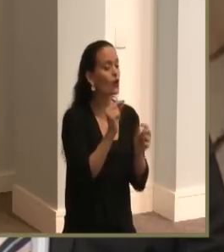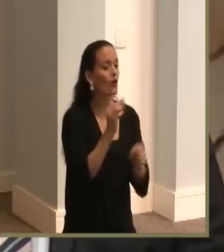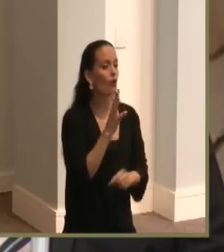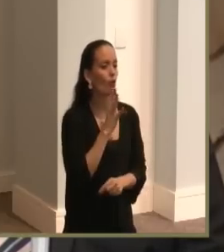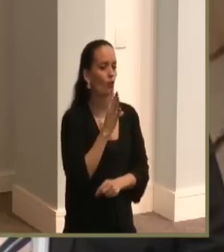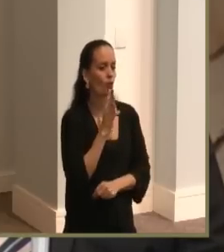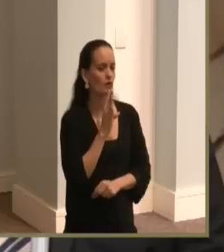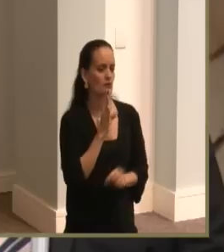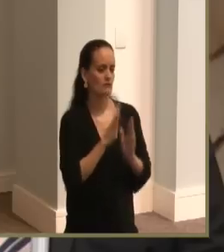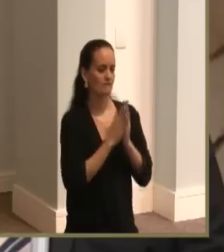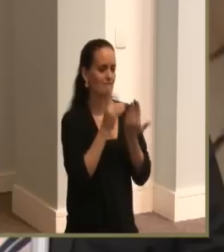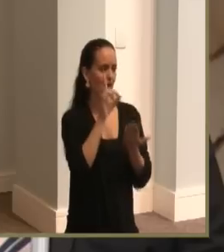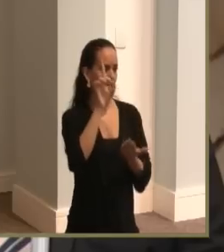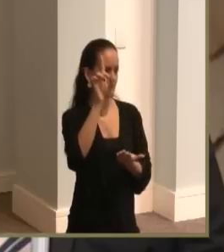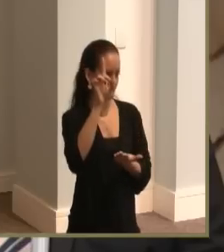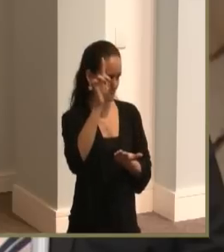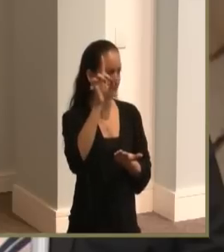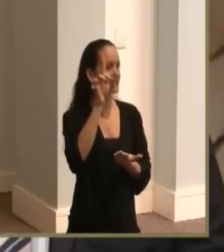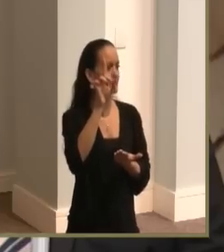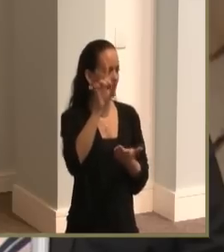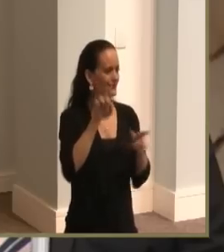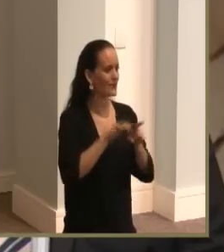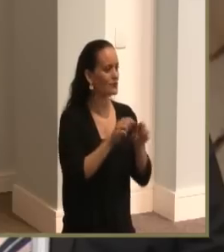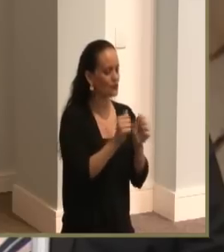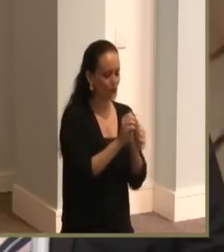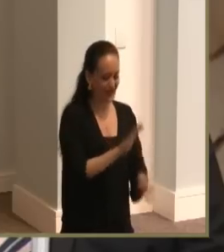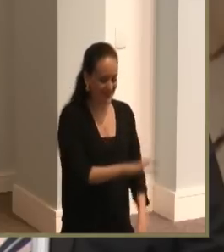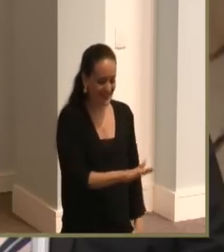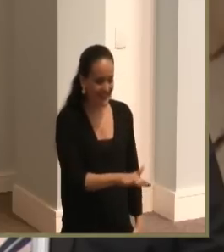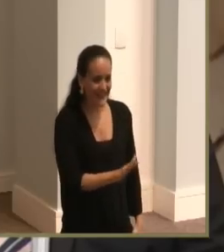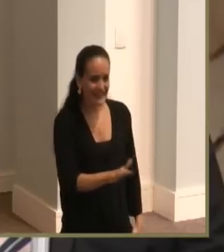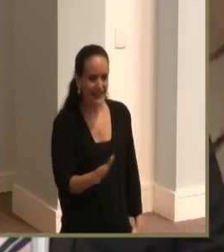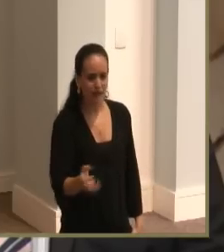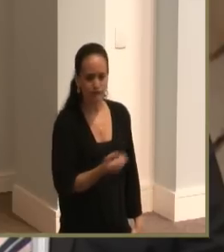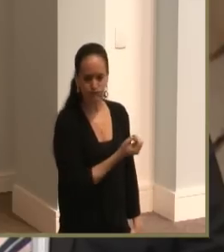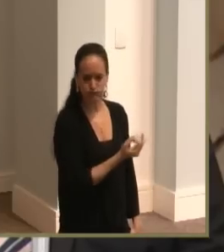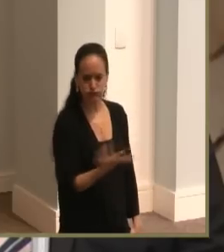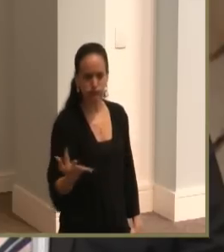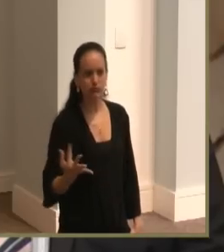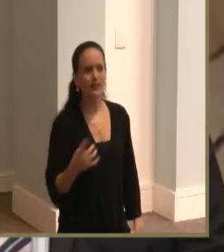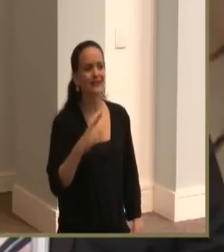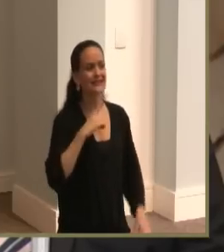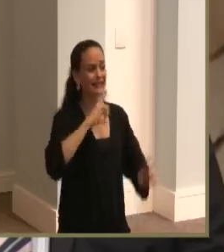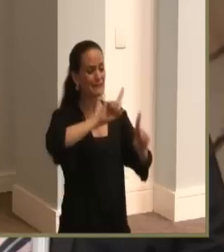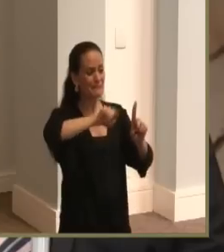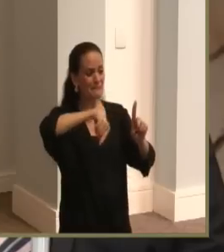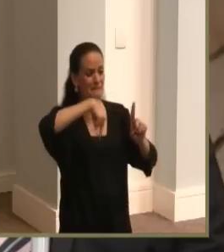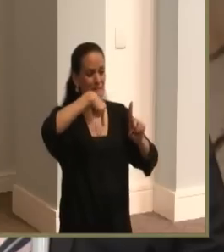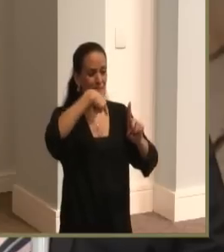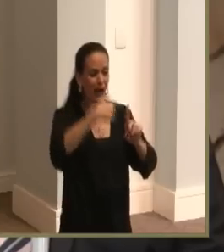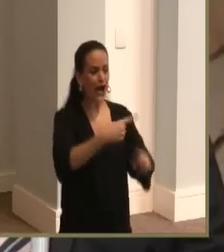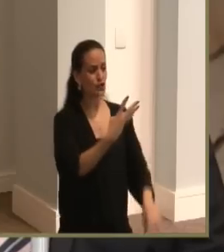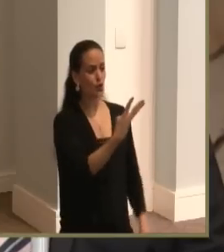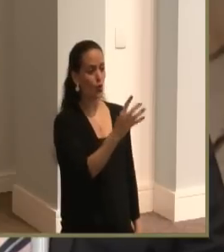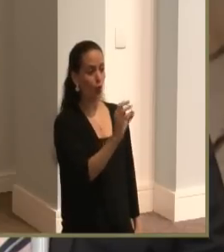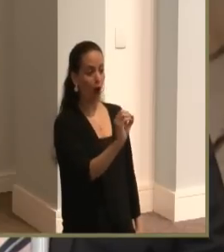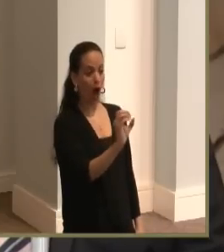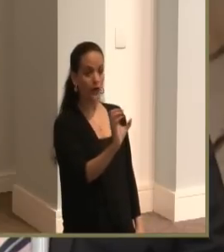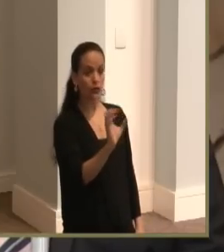em parceria com a Memorial Child Fund e a Junta de Missões Nacionais. E temos mais 400 crianças que frequentam